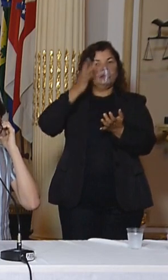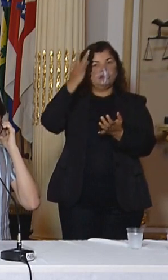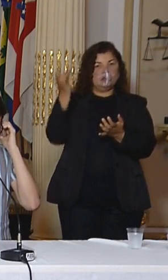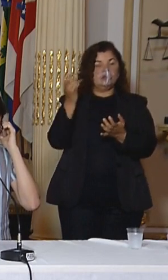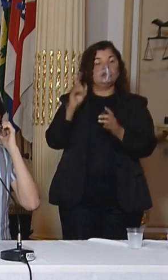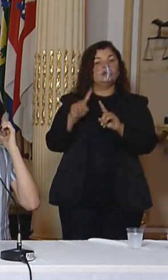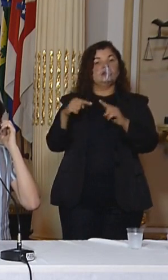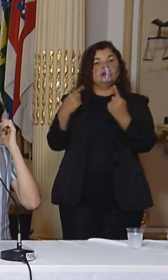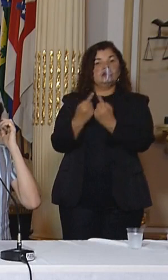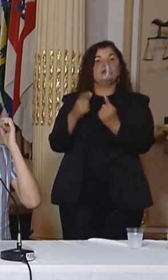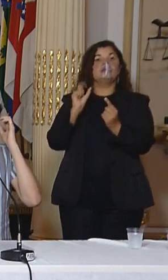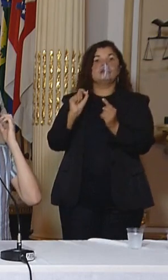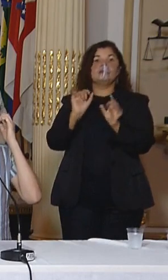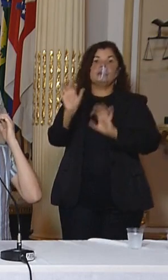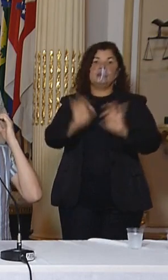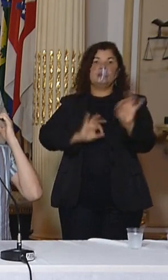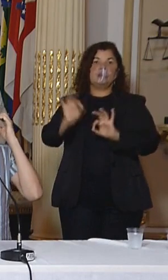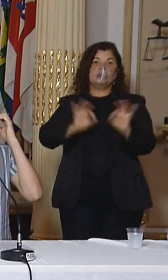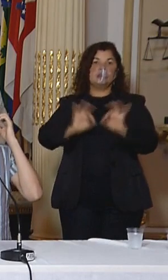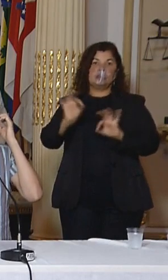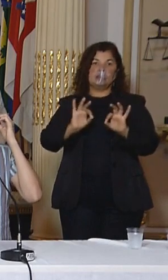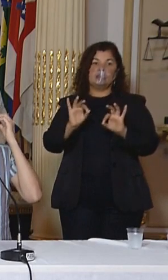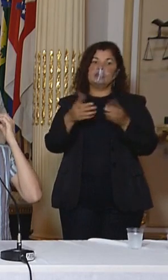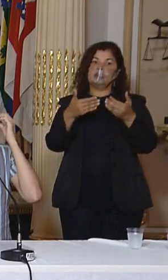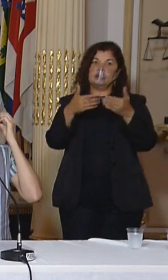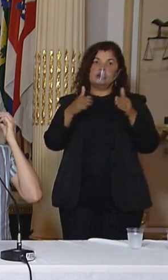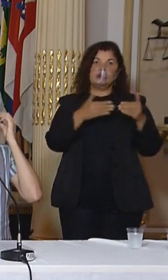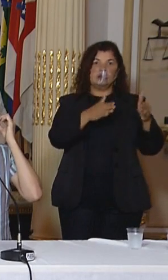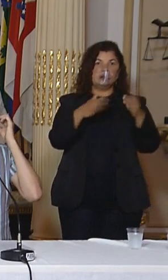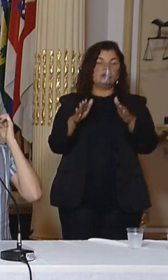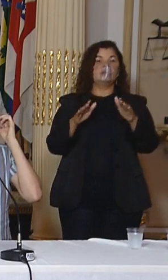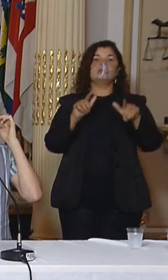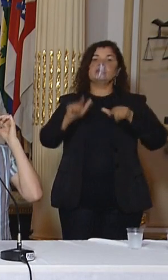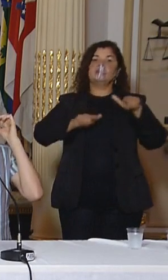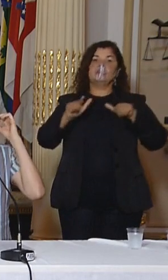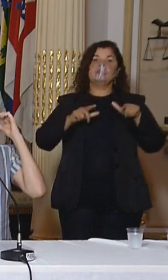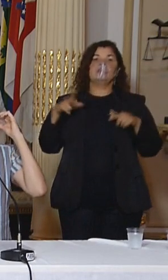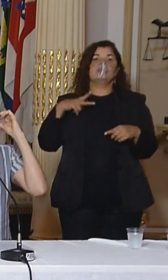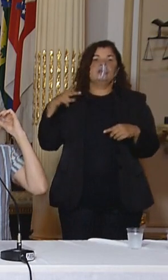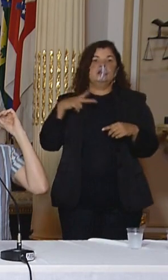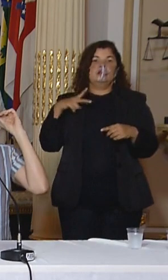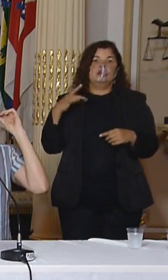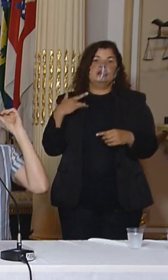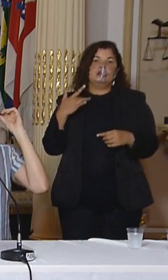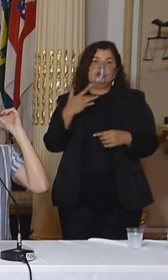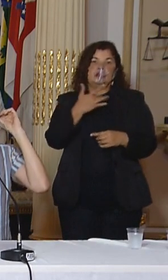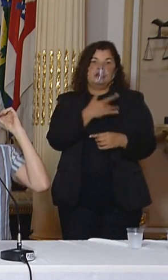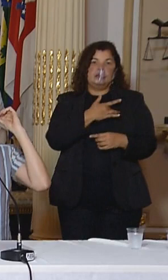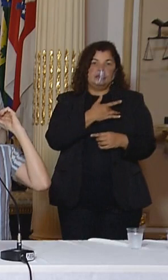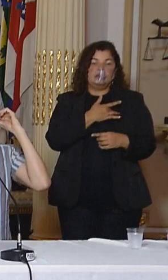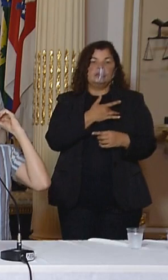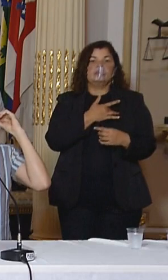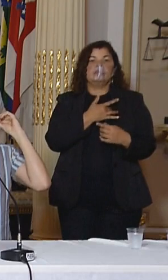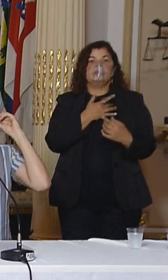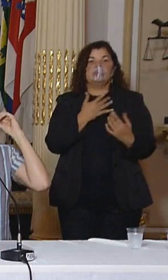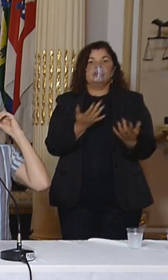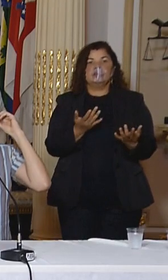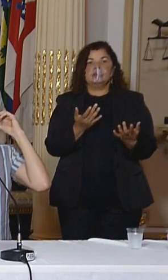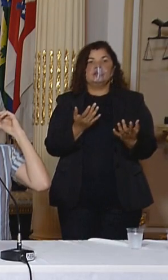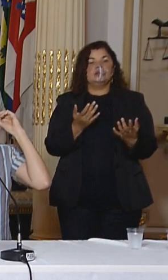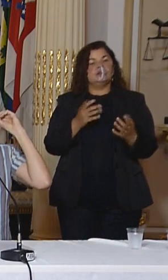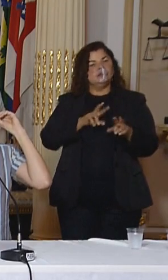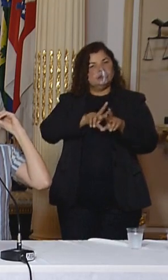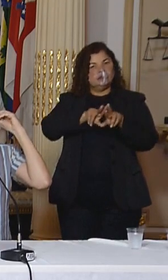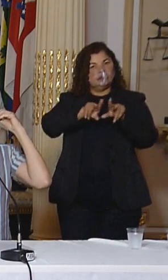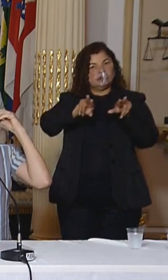é uma reunião para planejamento da reabertura dos serviços privados de saúde, com os